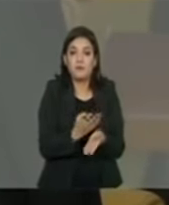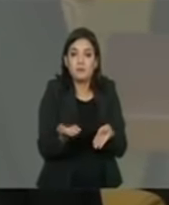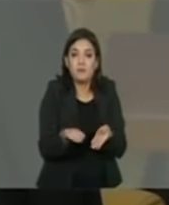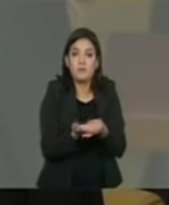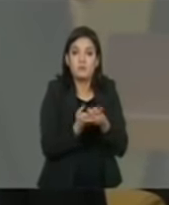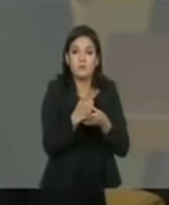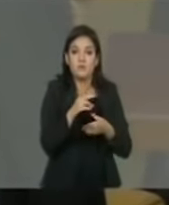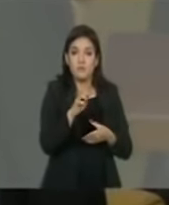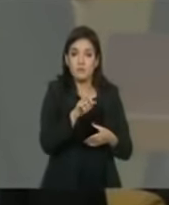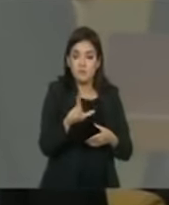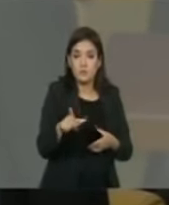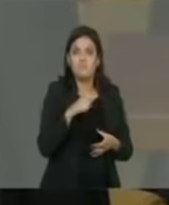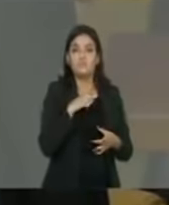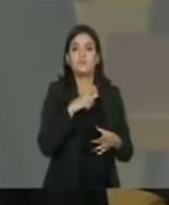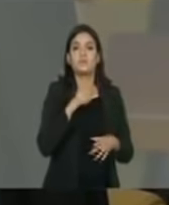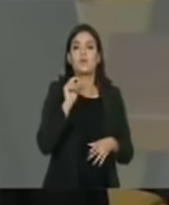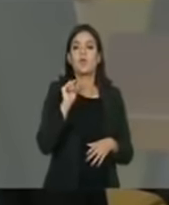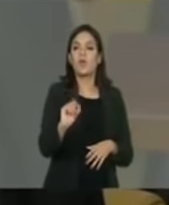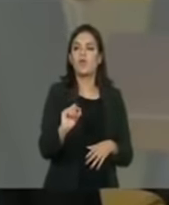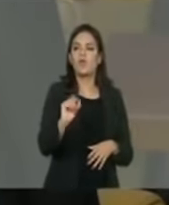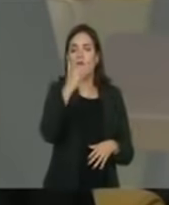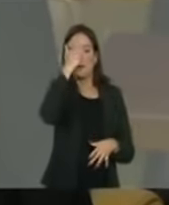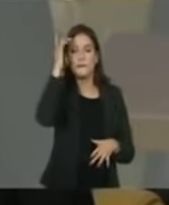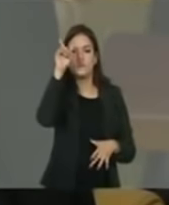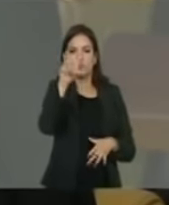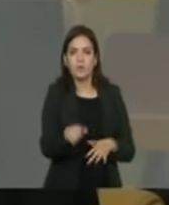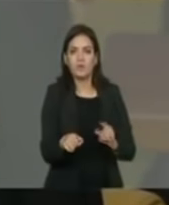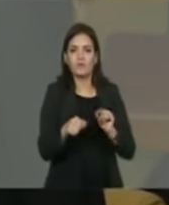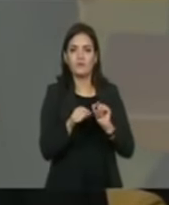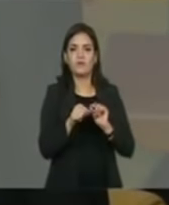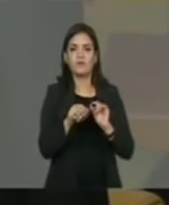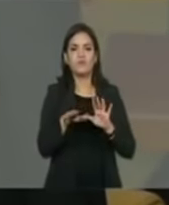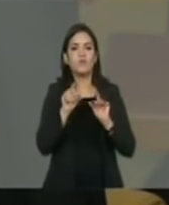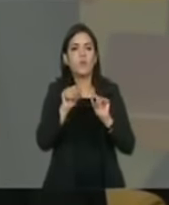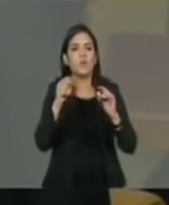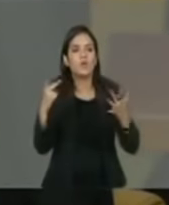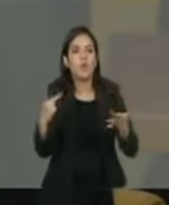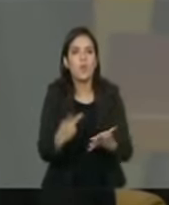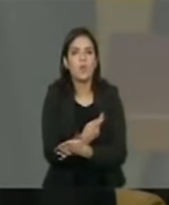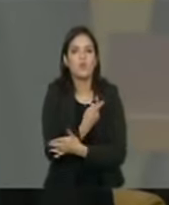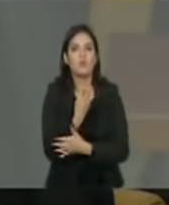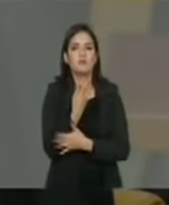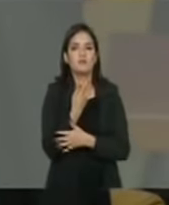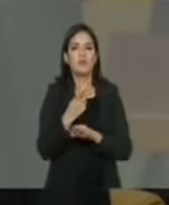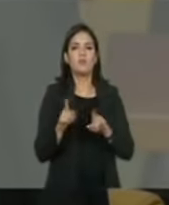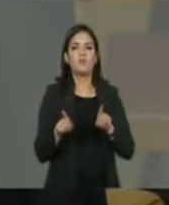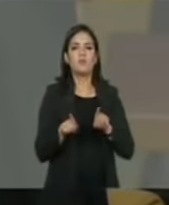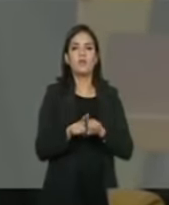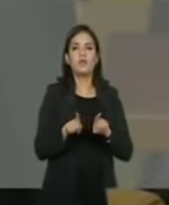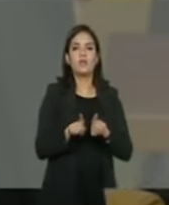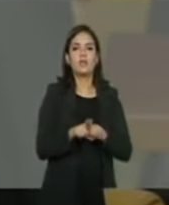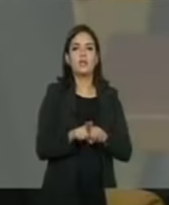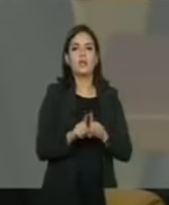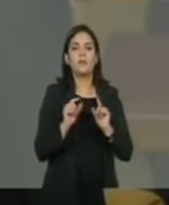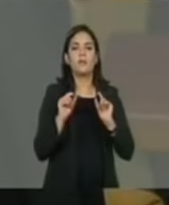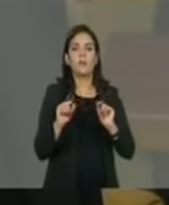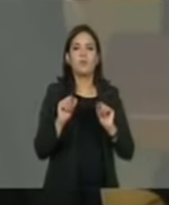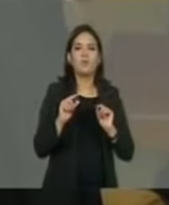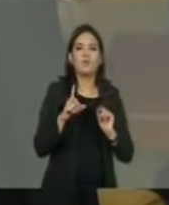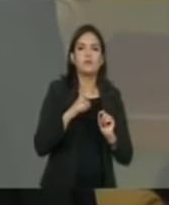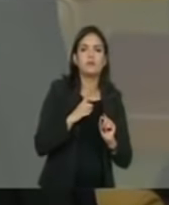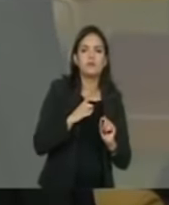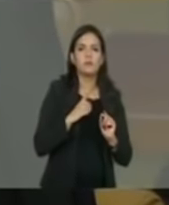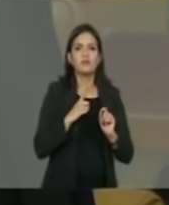diz a autoria do delito a materialidade do delito ea existência do nexo etiológico da